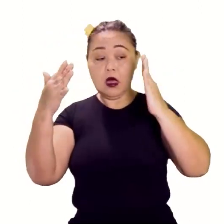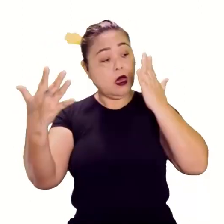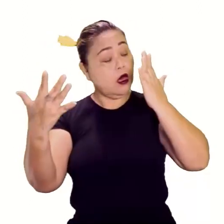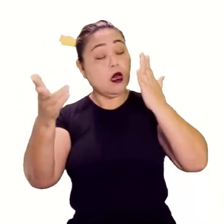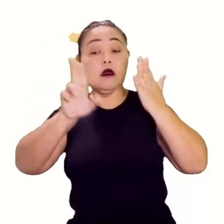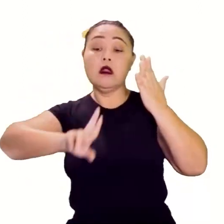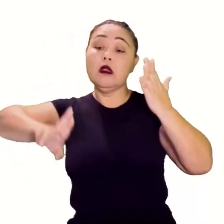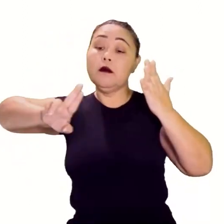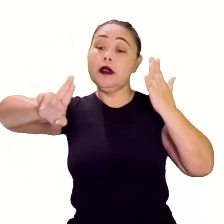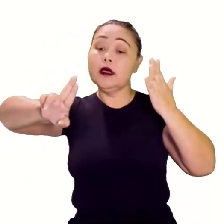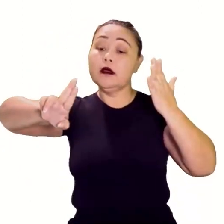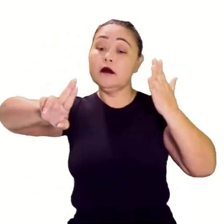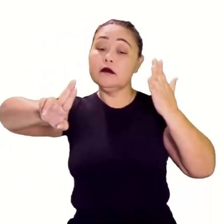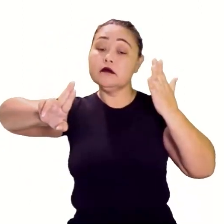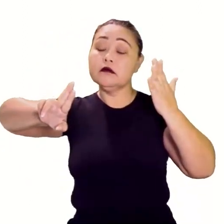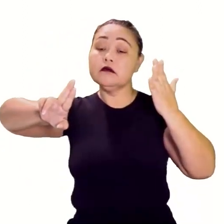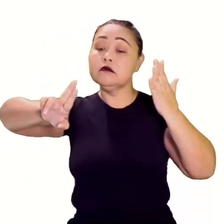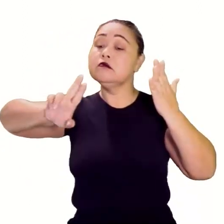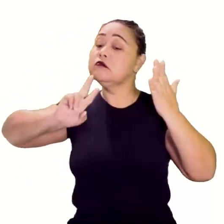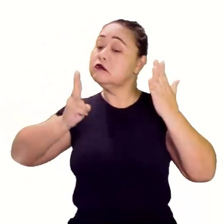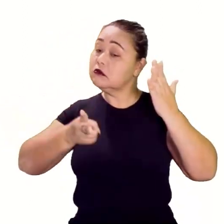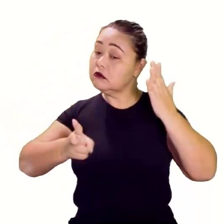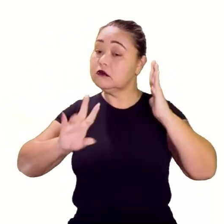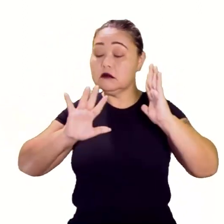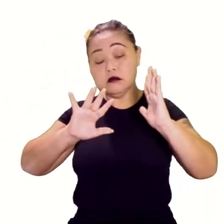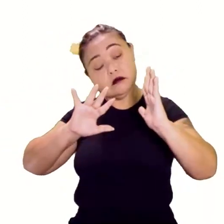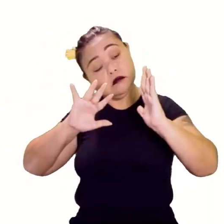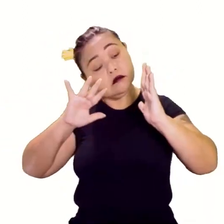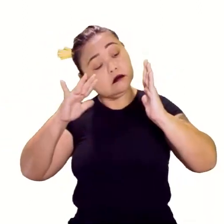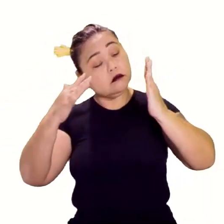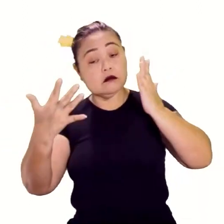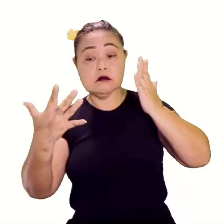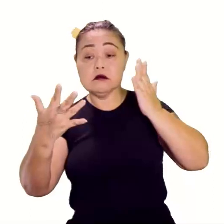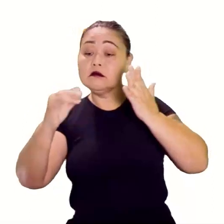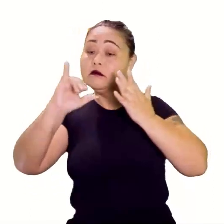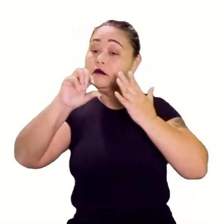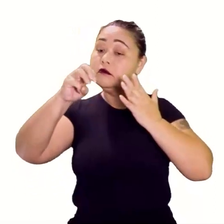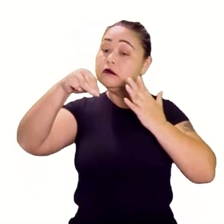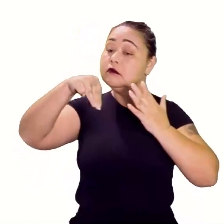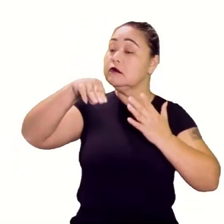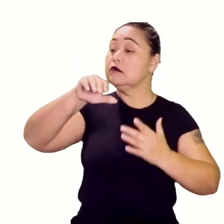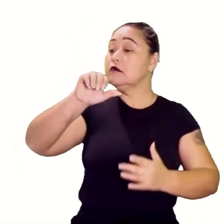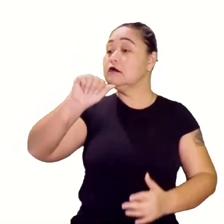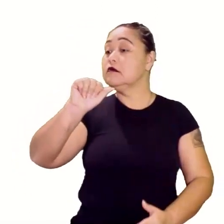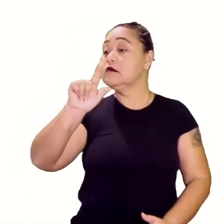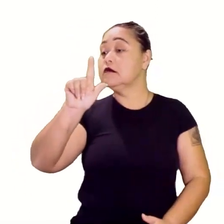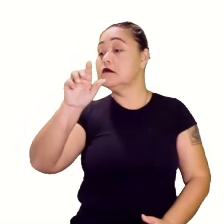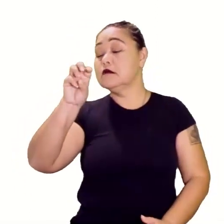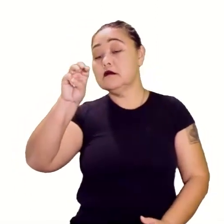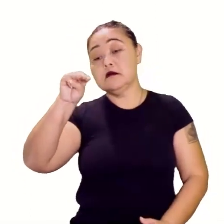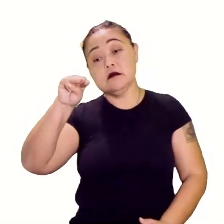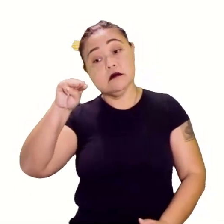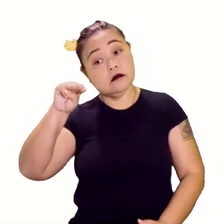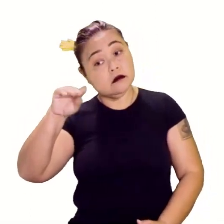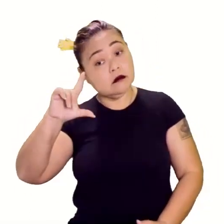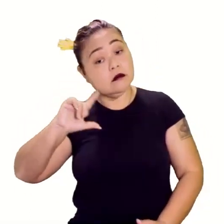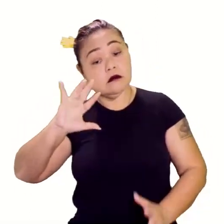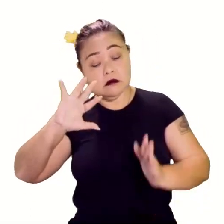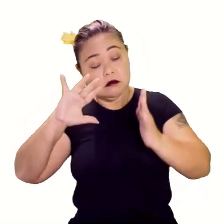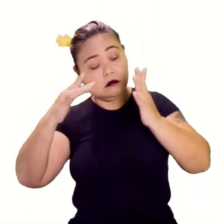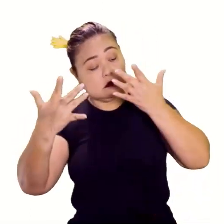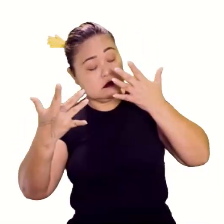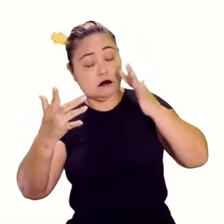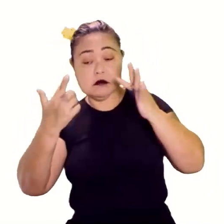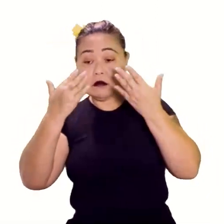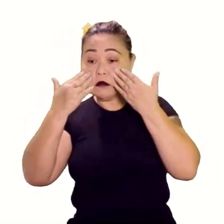aplicação. Uhum. Então, sempre, né, o gráfico vai ser a imagem refletida, só que aí no plano cartesiano. Muitas das vezes a gente